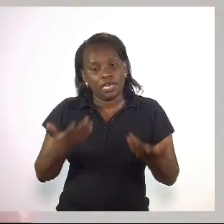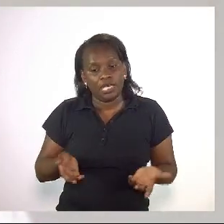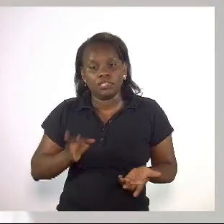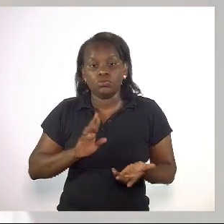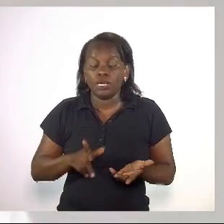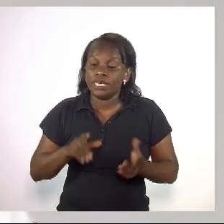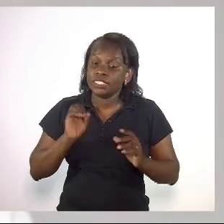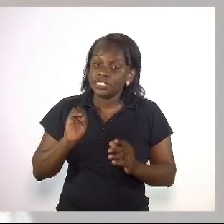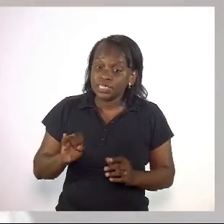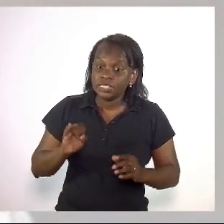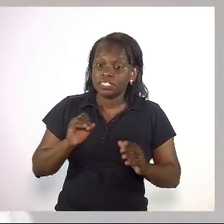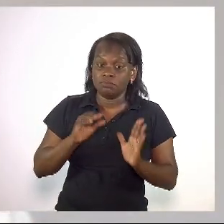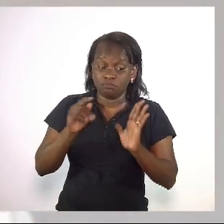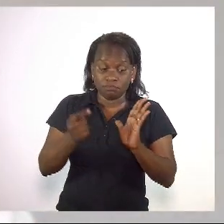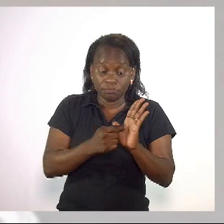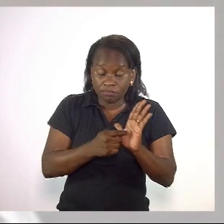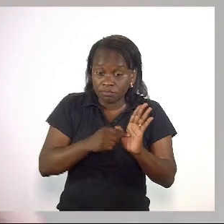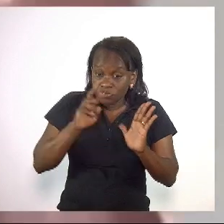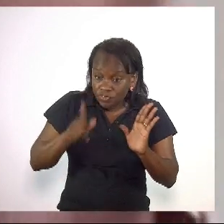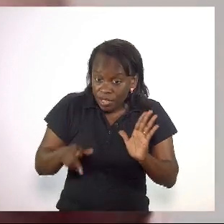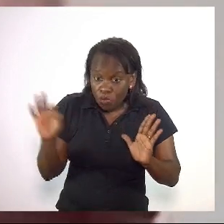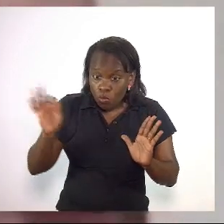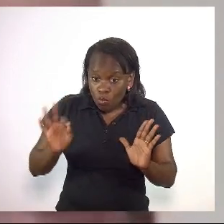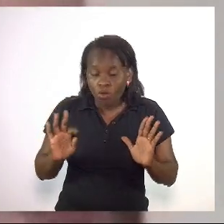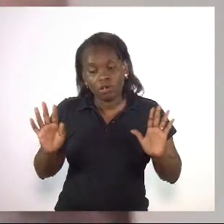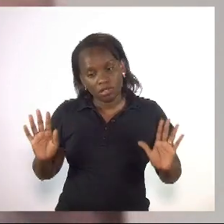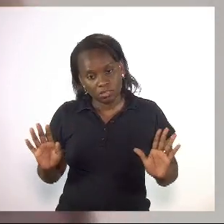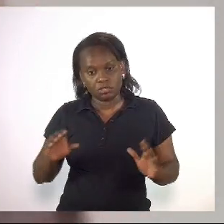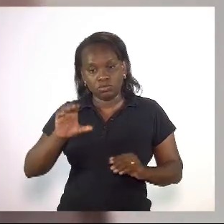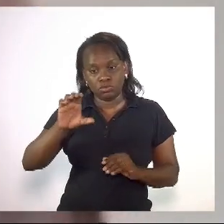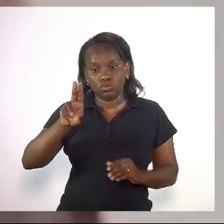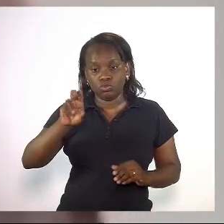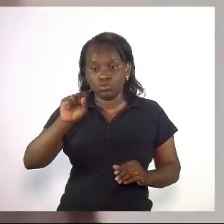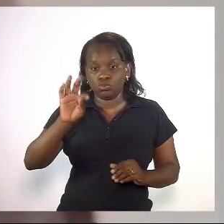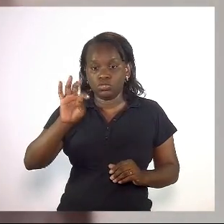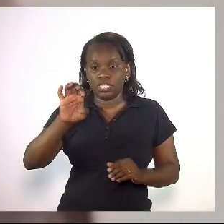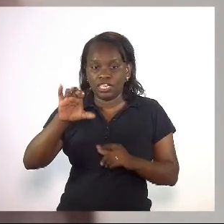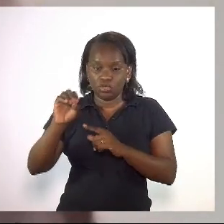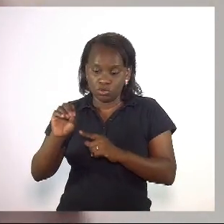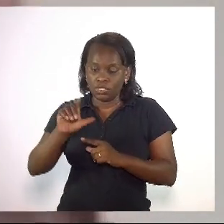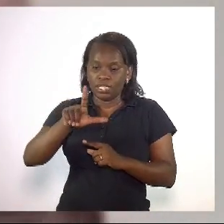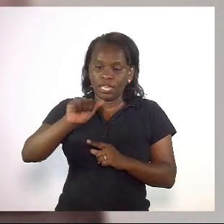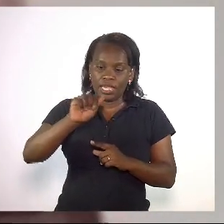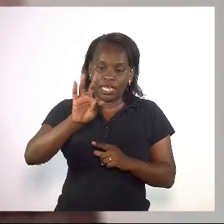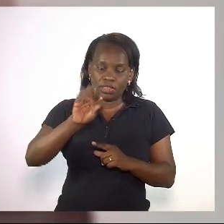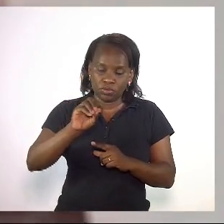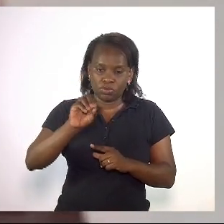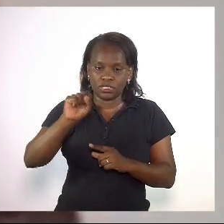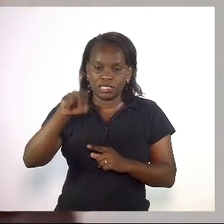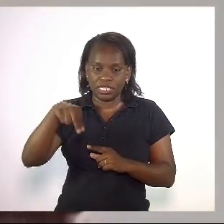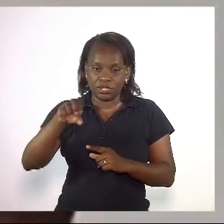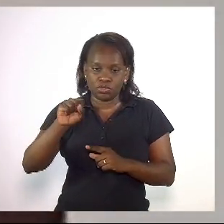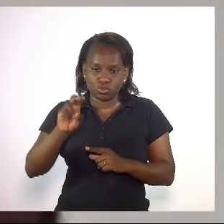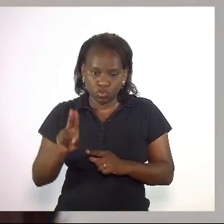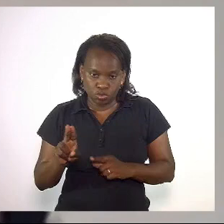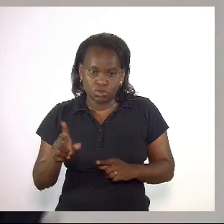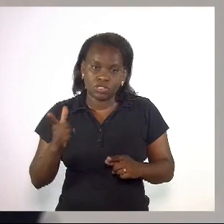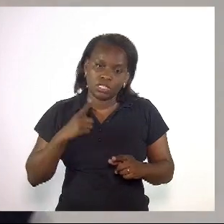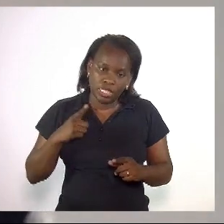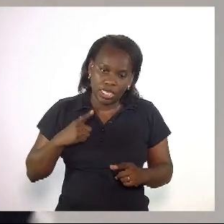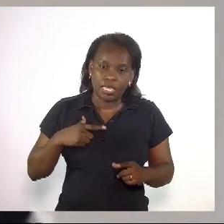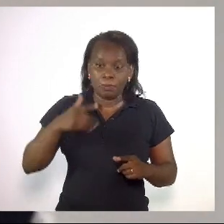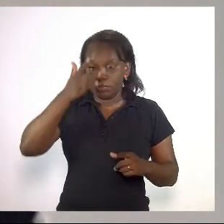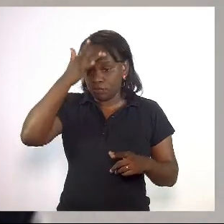se diferencie isso. Porque, veja, custeio, lato sensu, ele entra pessoal e